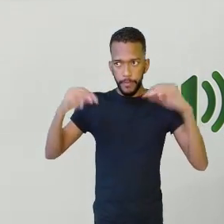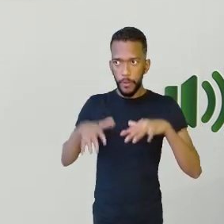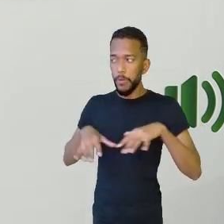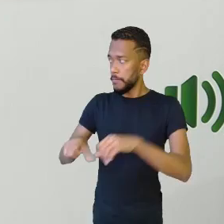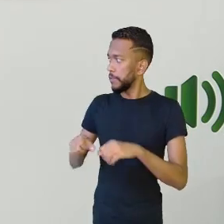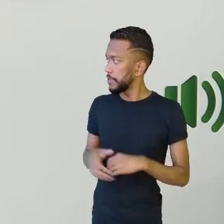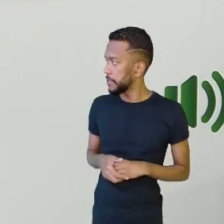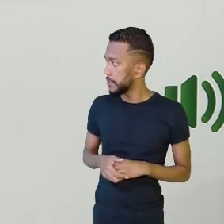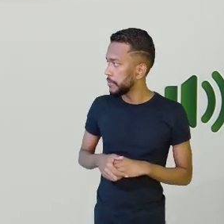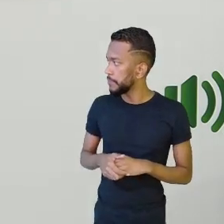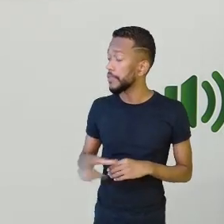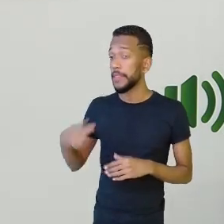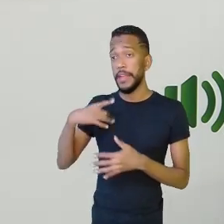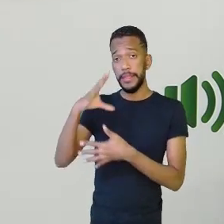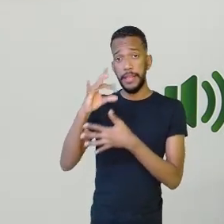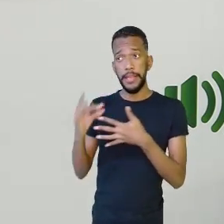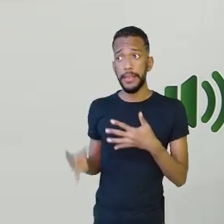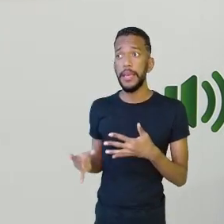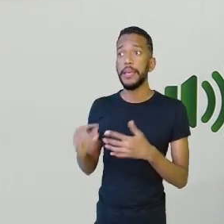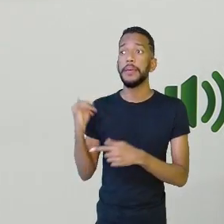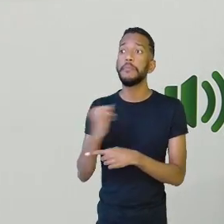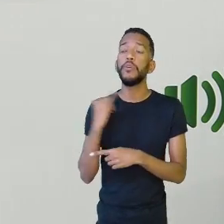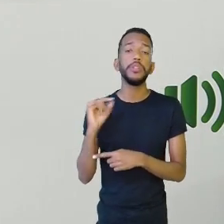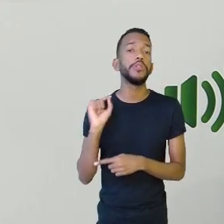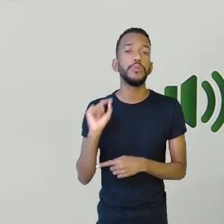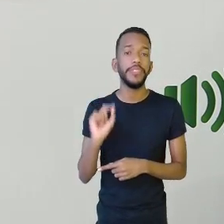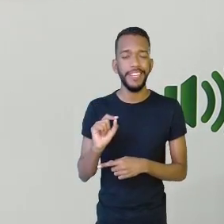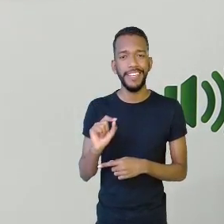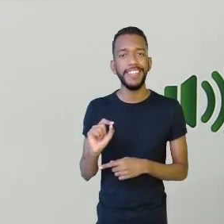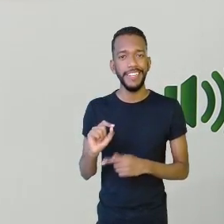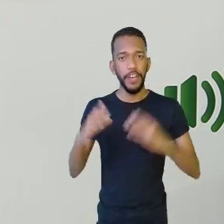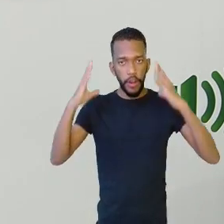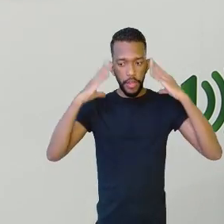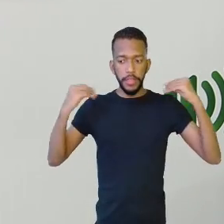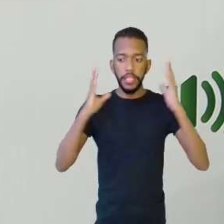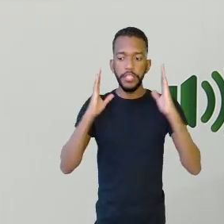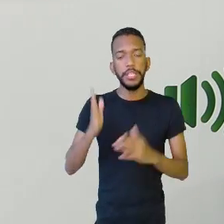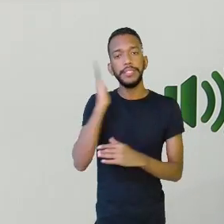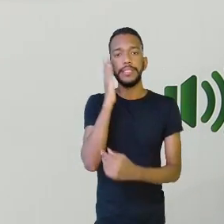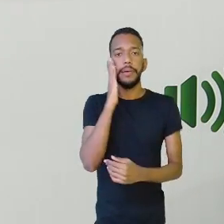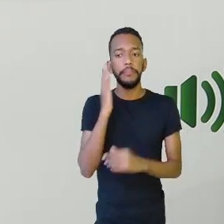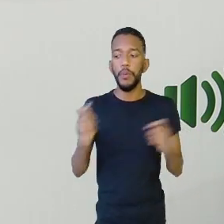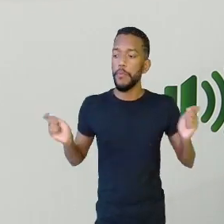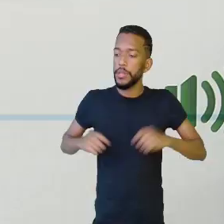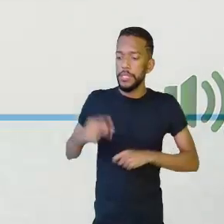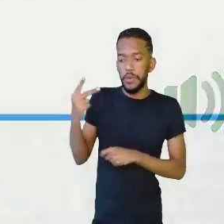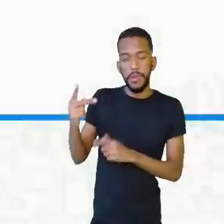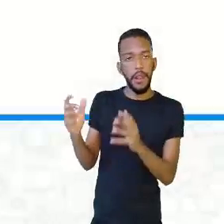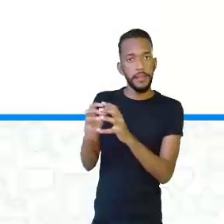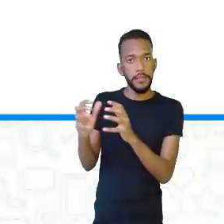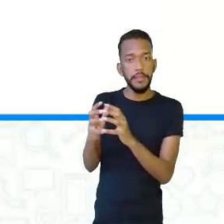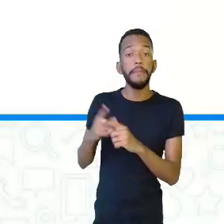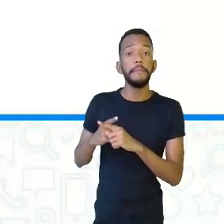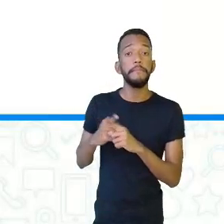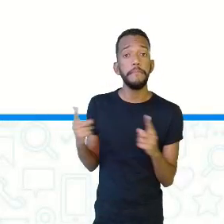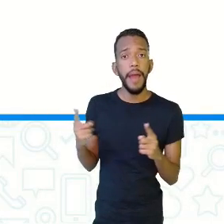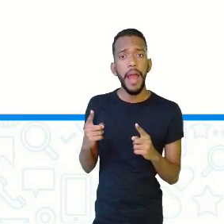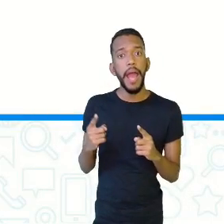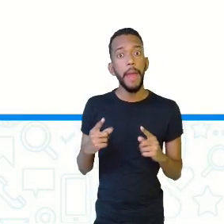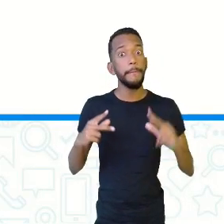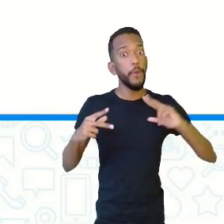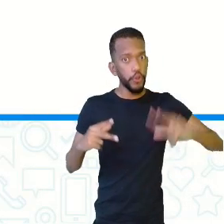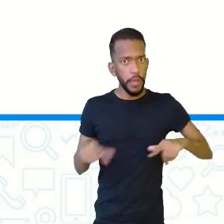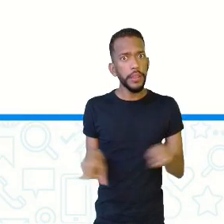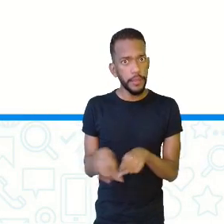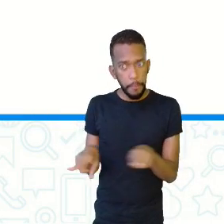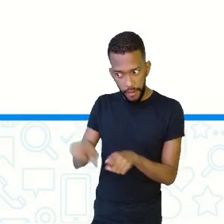Agora, um detalhe bastante importante é que os holandeses, eles sabiam, como eu falei, sabiam do potencial, mas os portugueses também